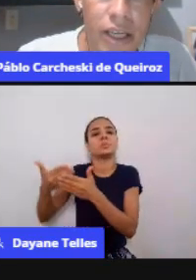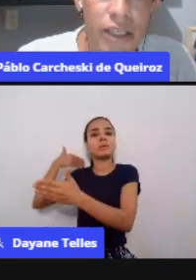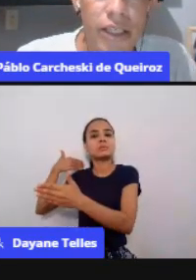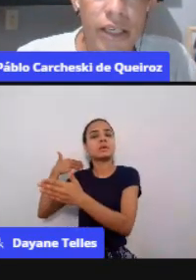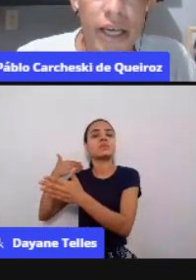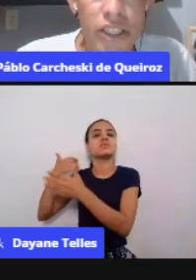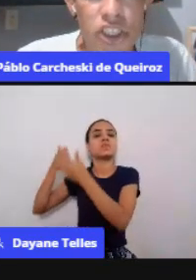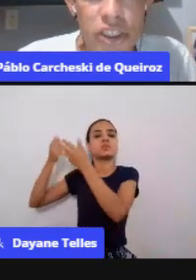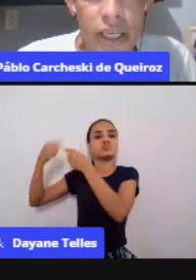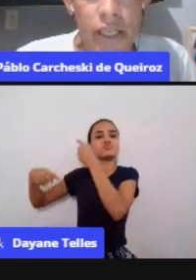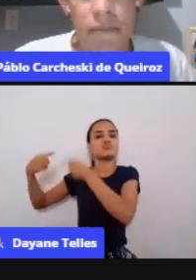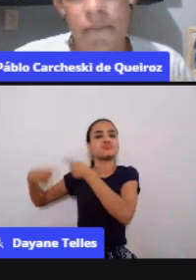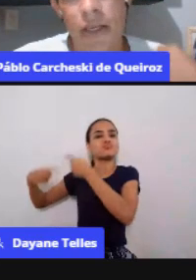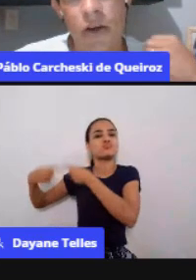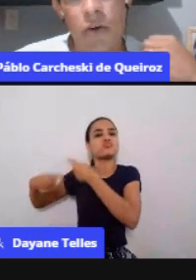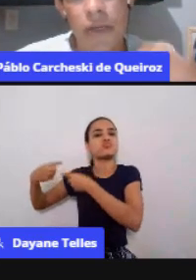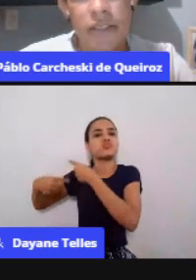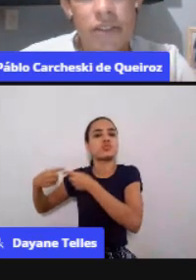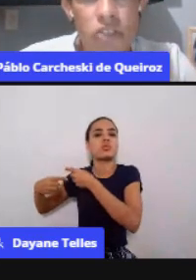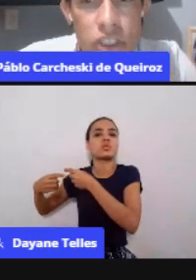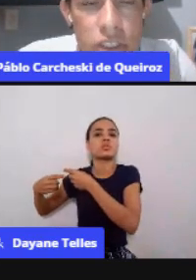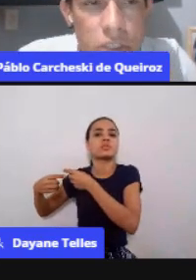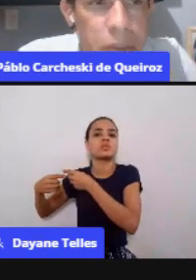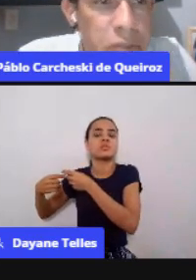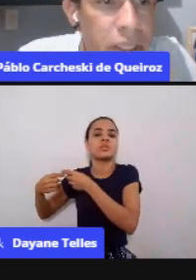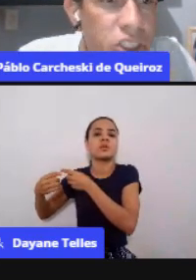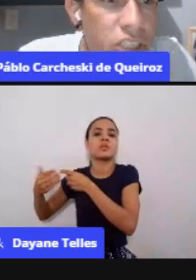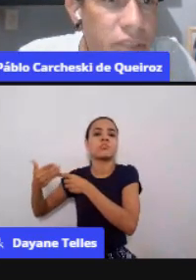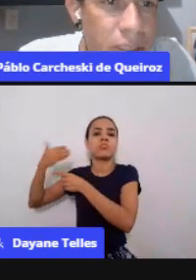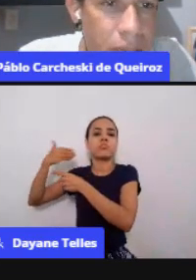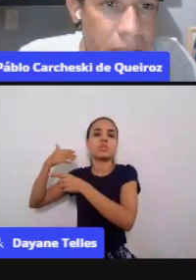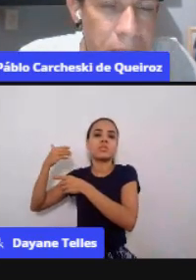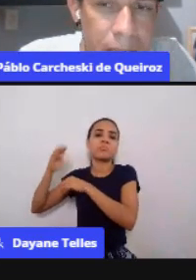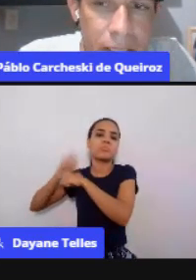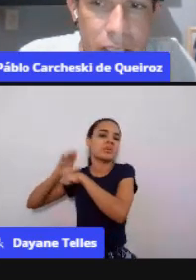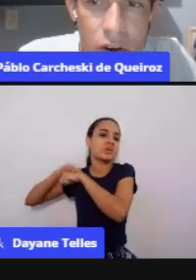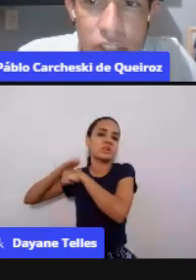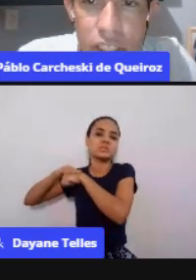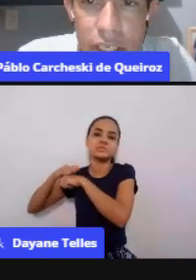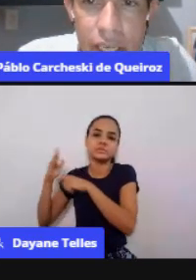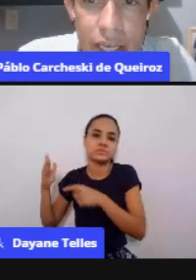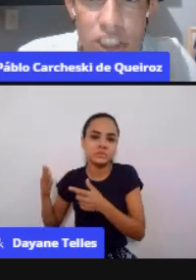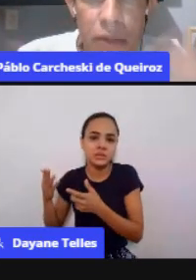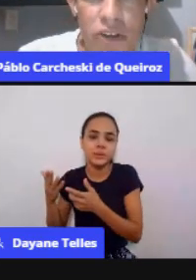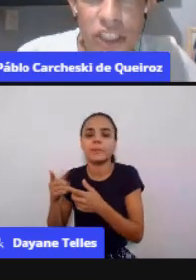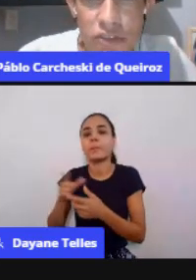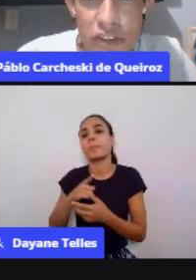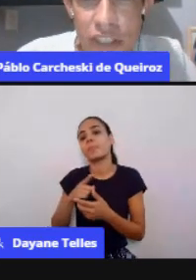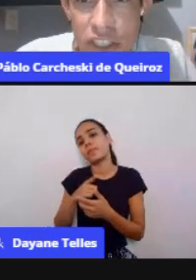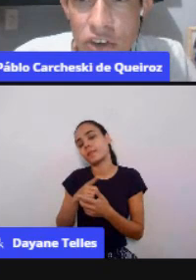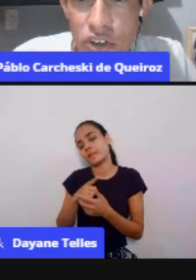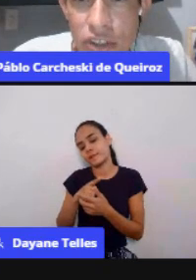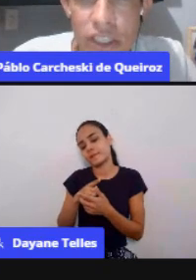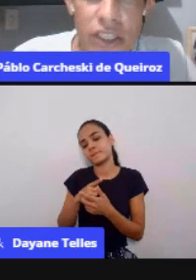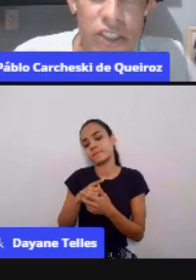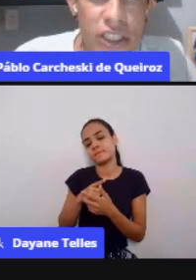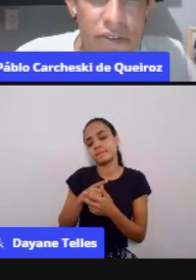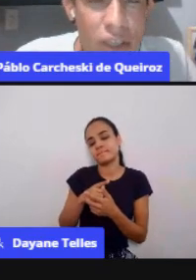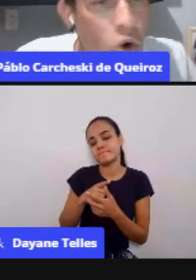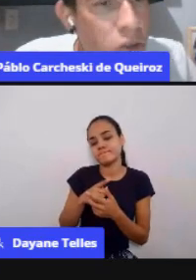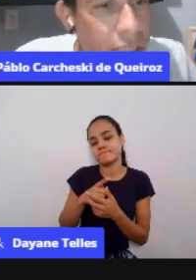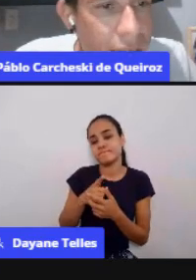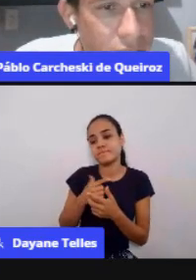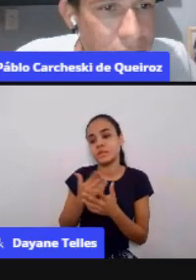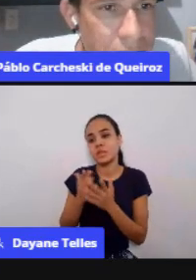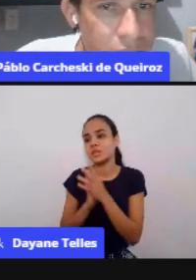né? E aí a gente tem uma questão de perspectivas também, né? Então, eu acho que a grande maioria de vocês já olhou aí, já